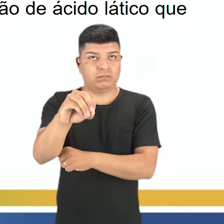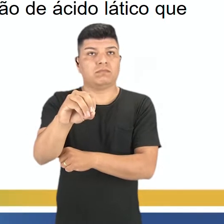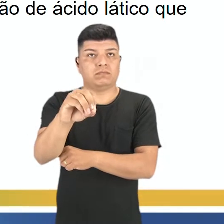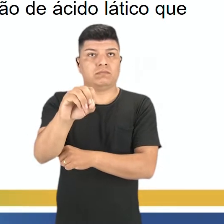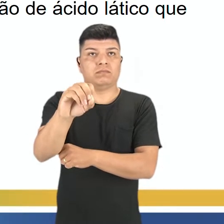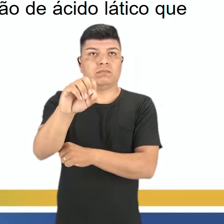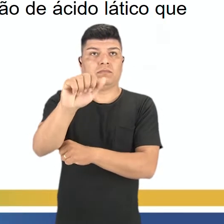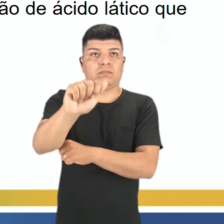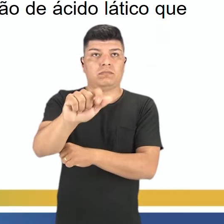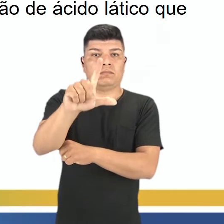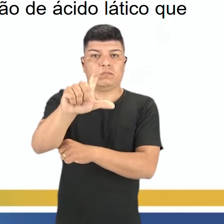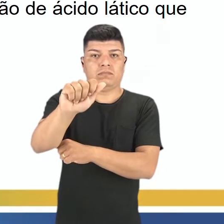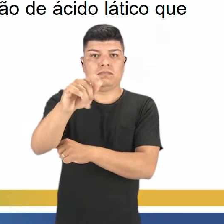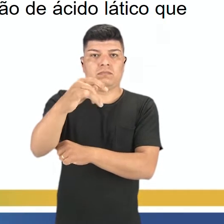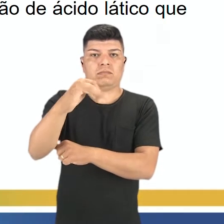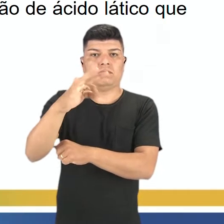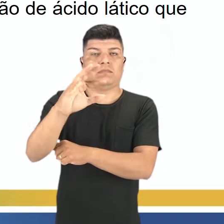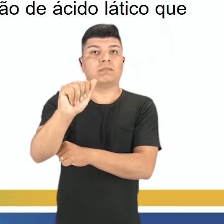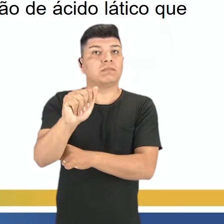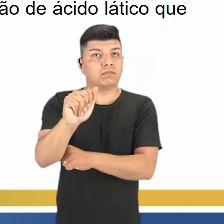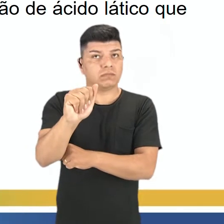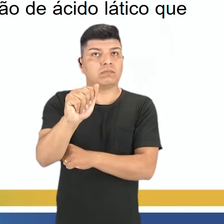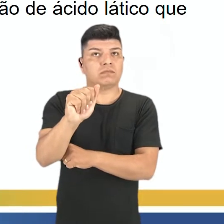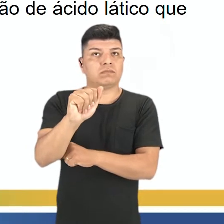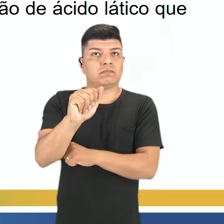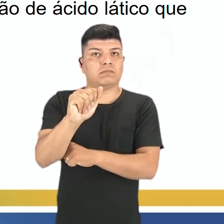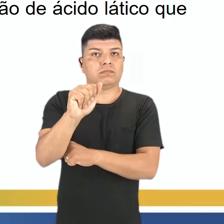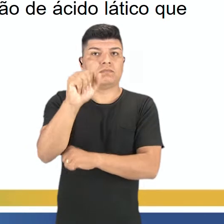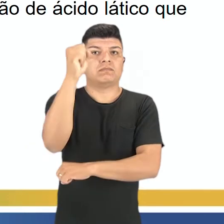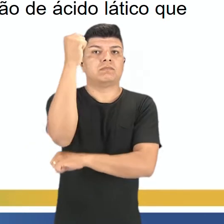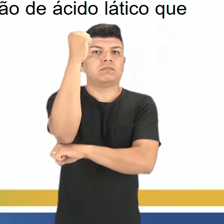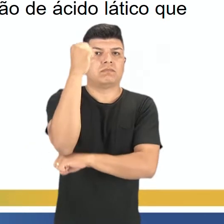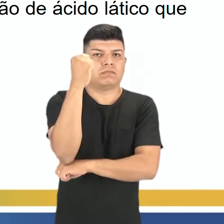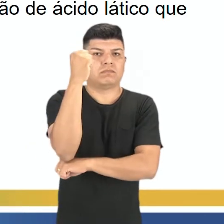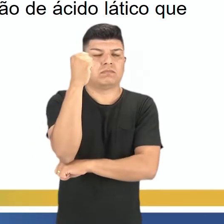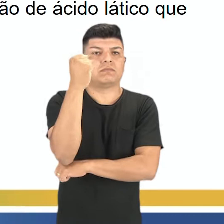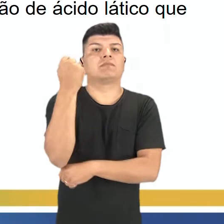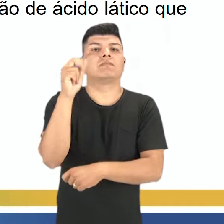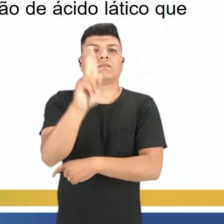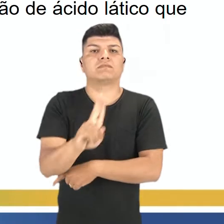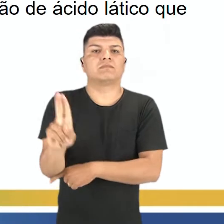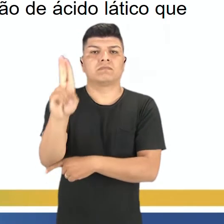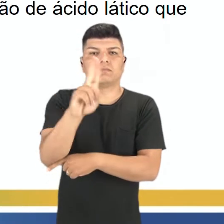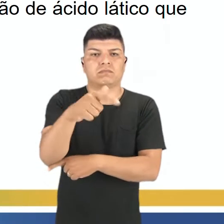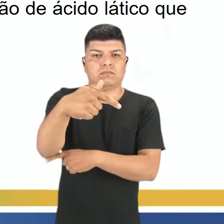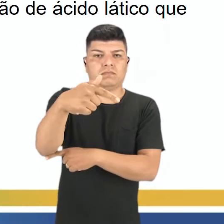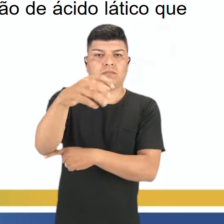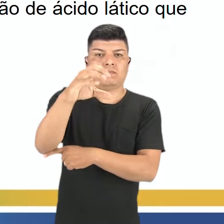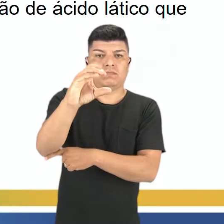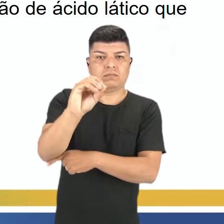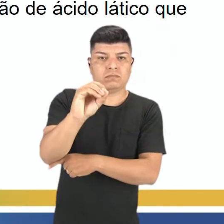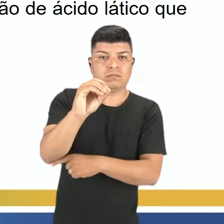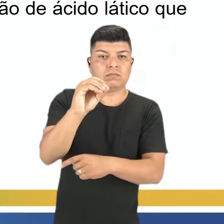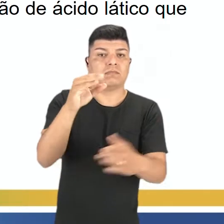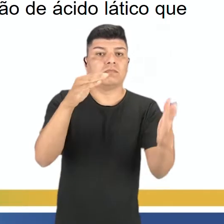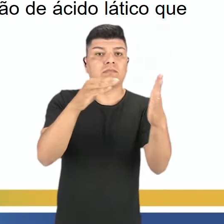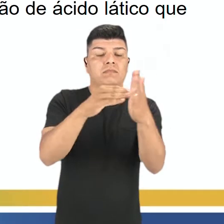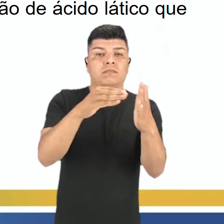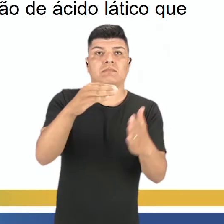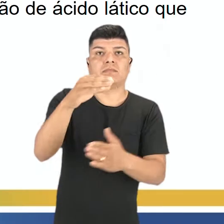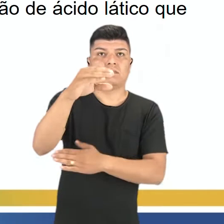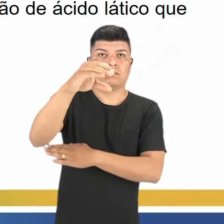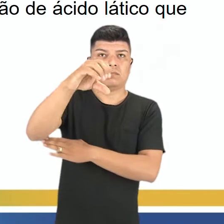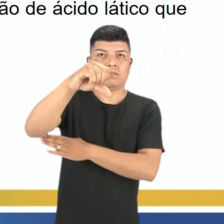alática. Essa resistência, ela trabalha com esforços de 70% a 90% da sua intensidade, ou seja,